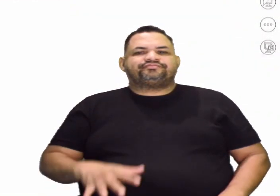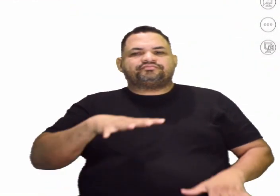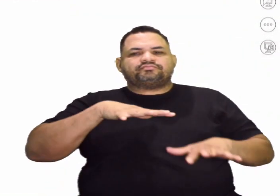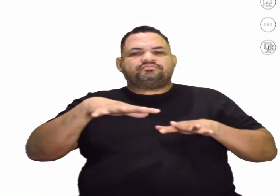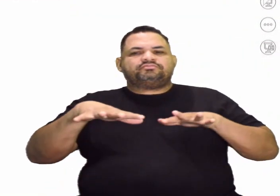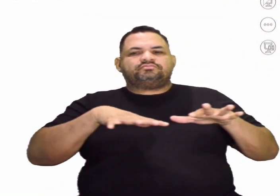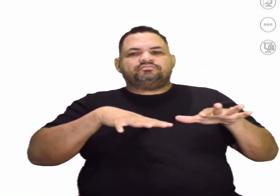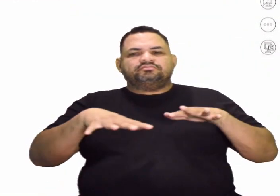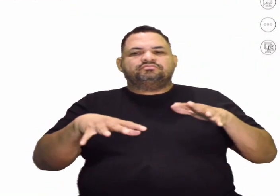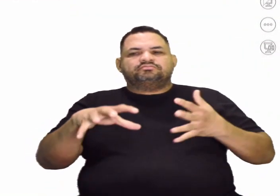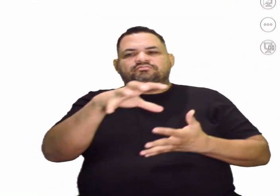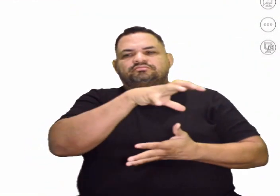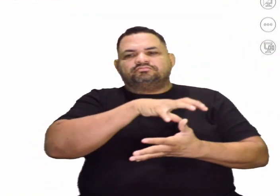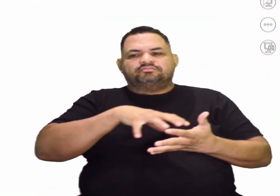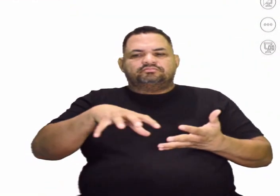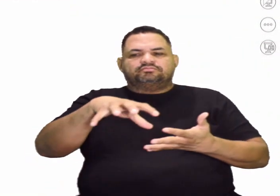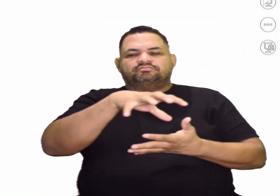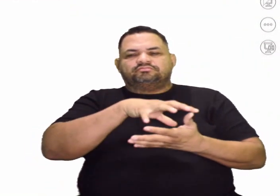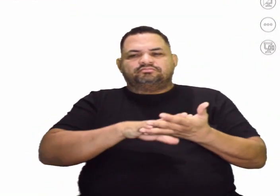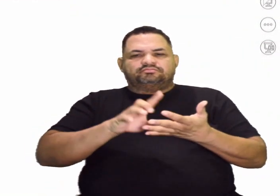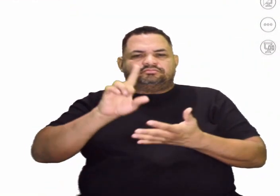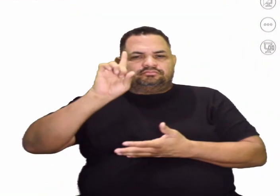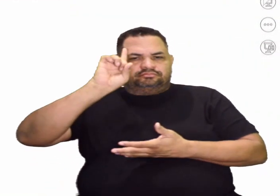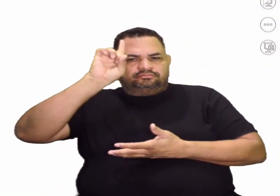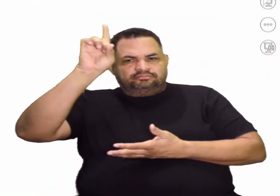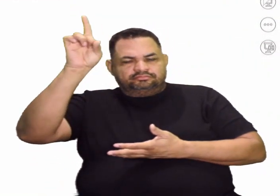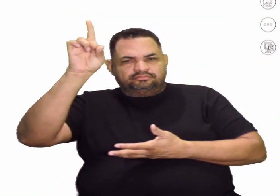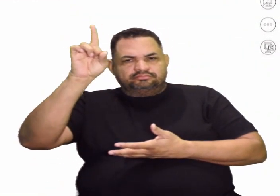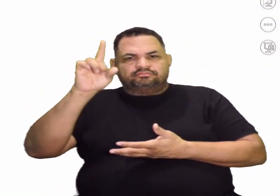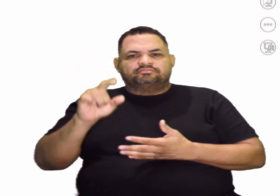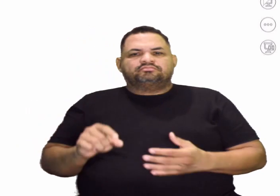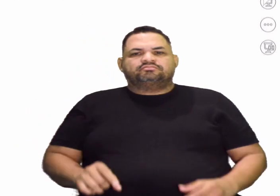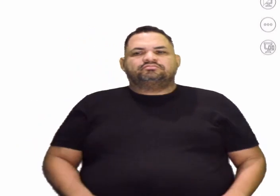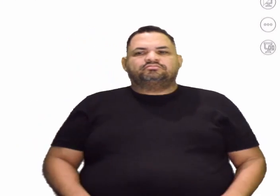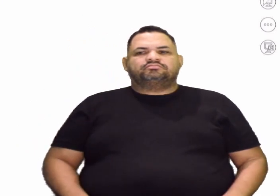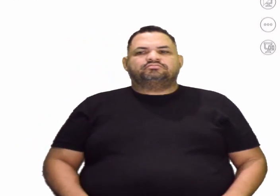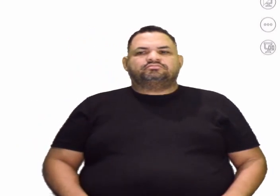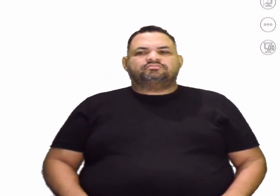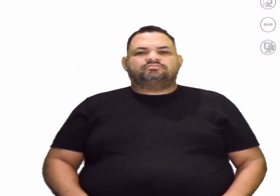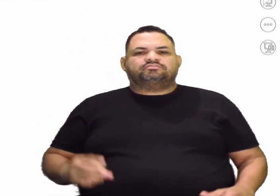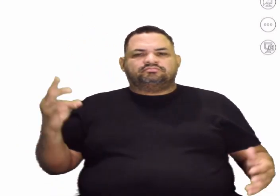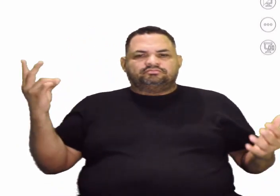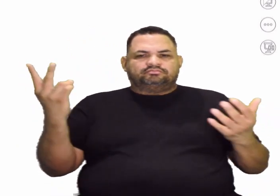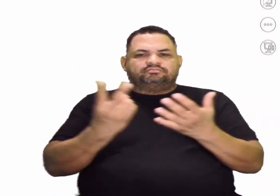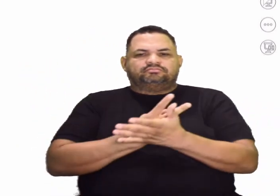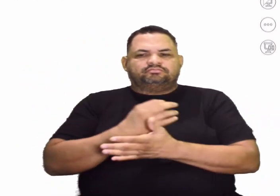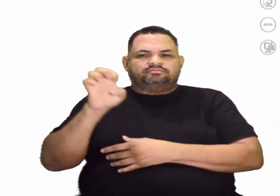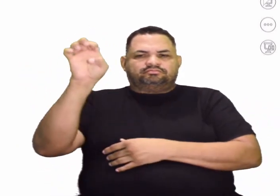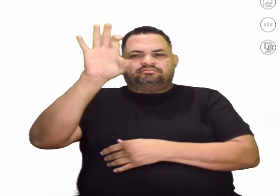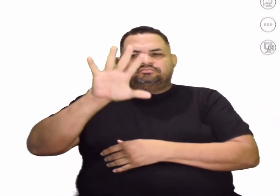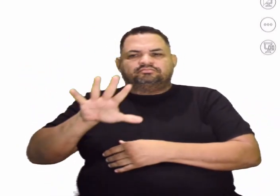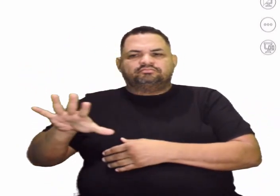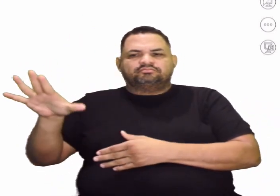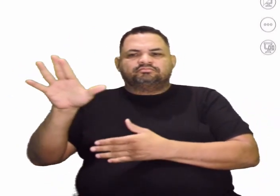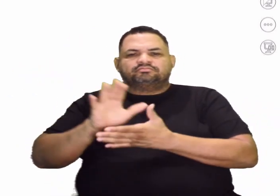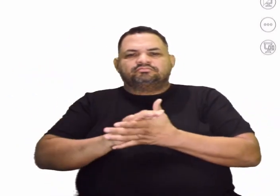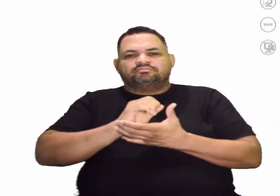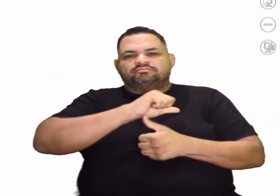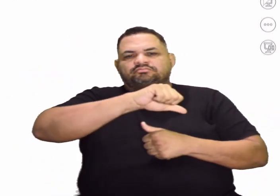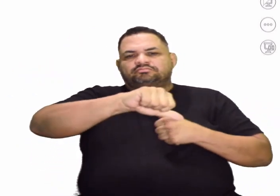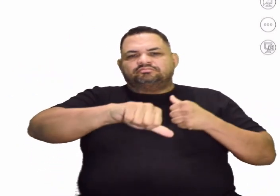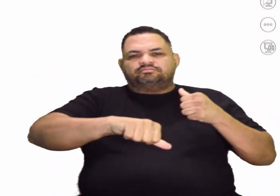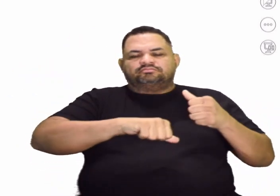Foi um movimento de revolução intelectual, gente, ó, ocorrido na Europa dentro da transição